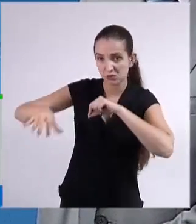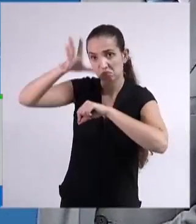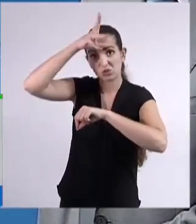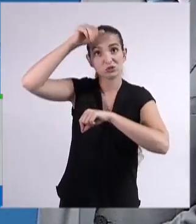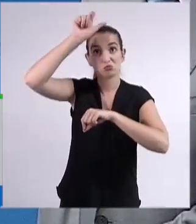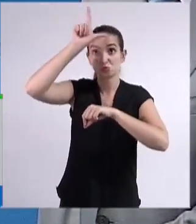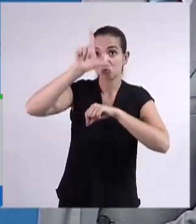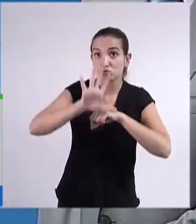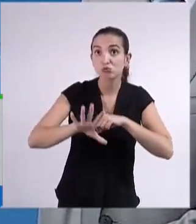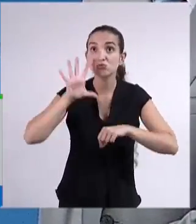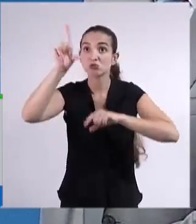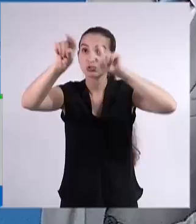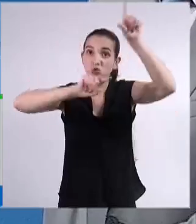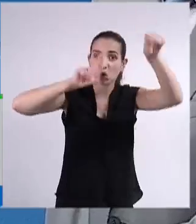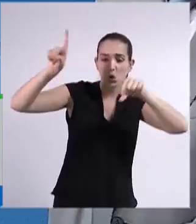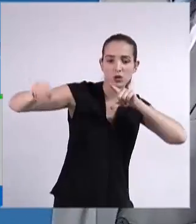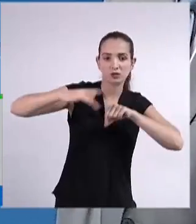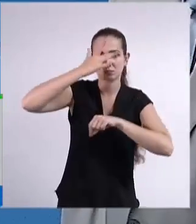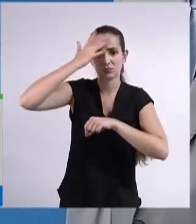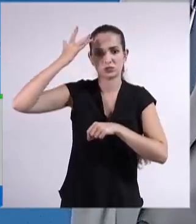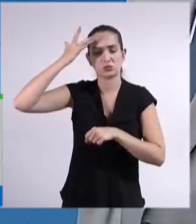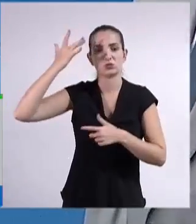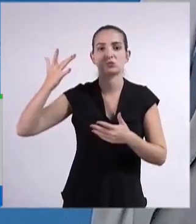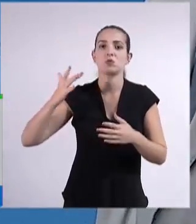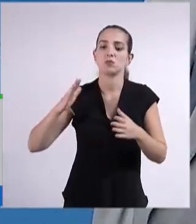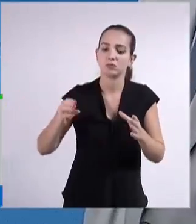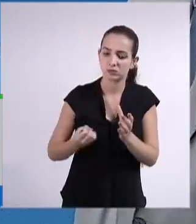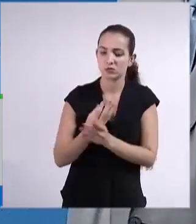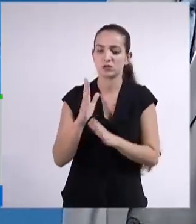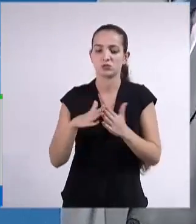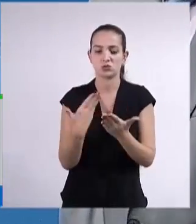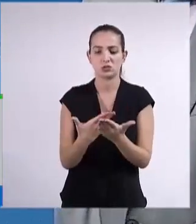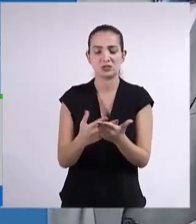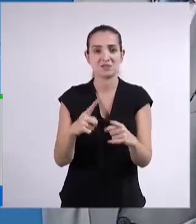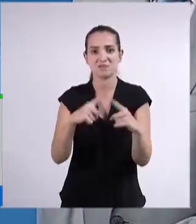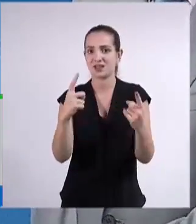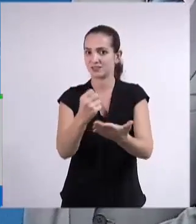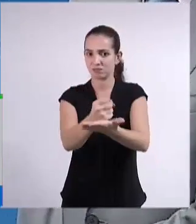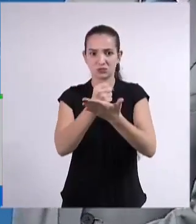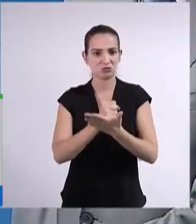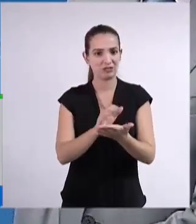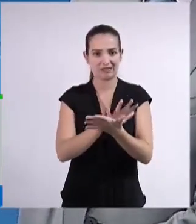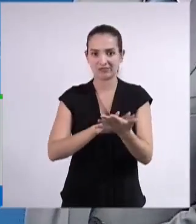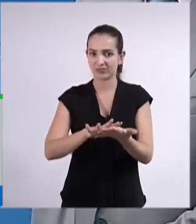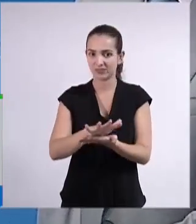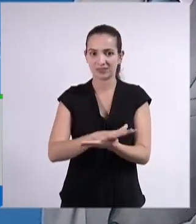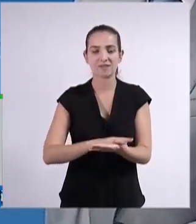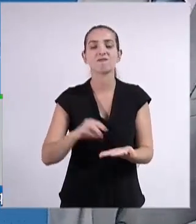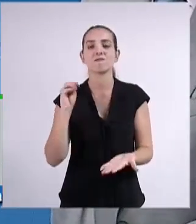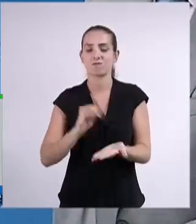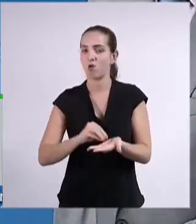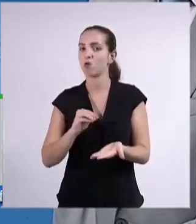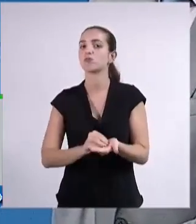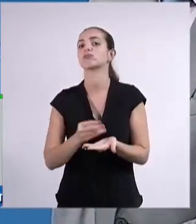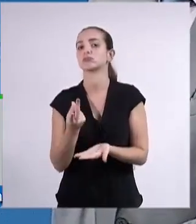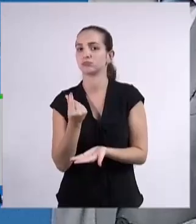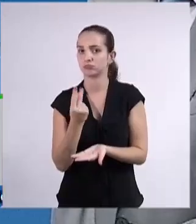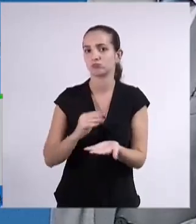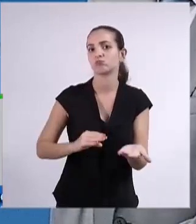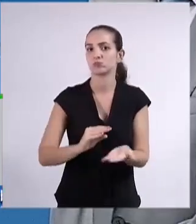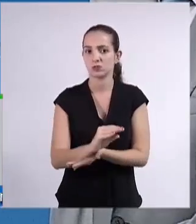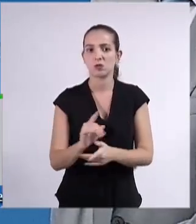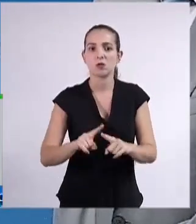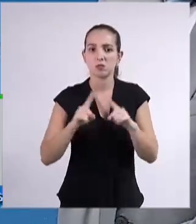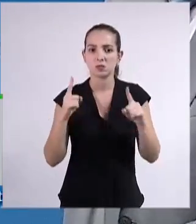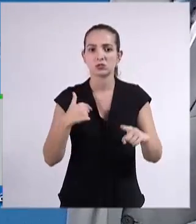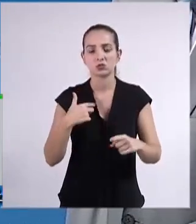estado. E não consegui apoio de ninguém, não tive ajuda nenhuma. Sofri por falta de incentivo. Mesmo assim,